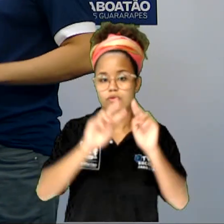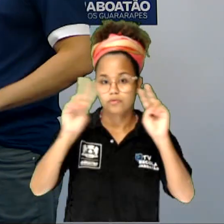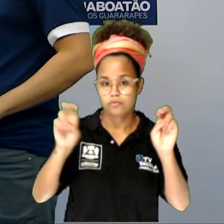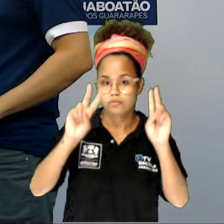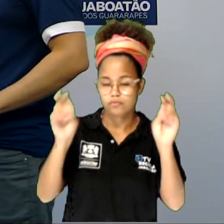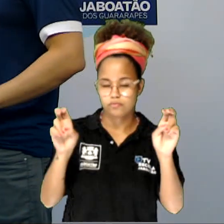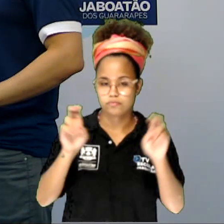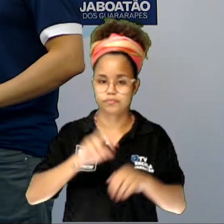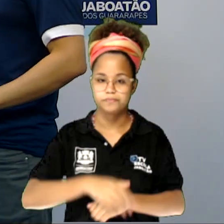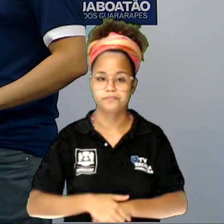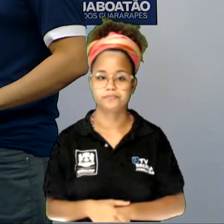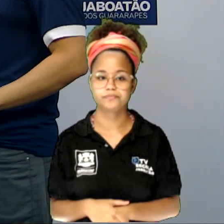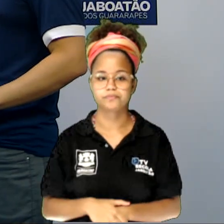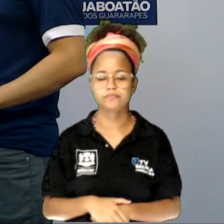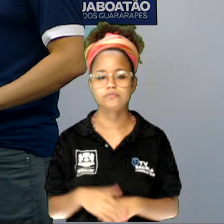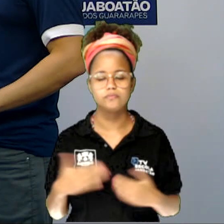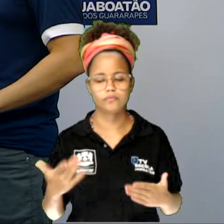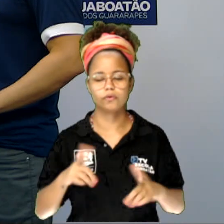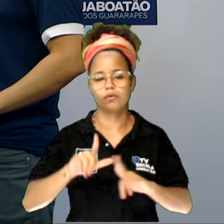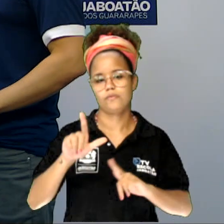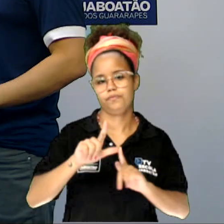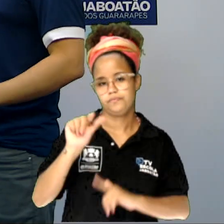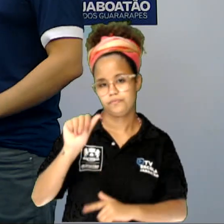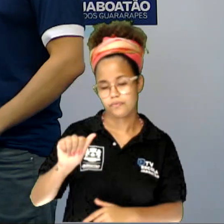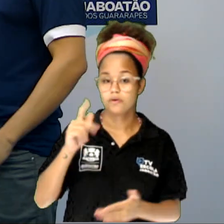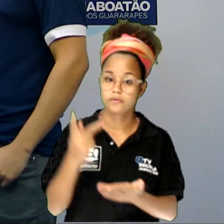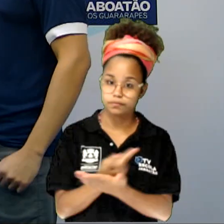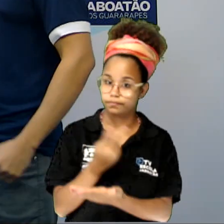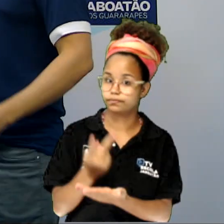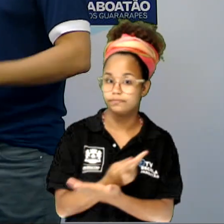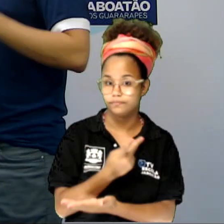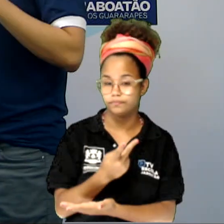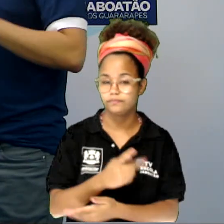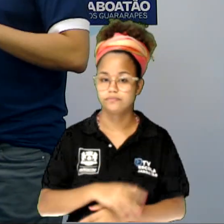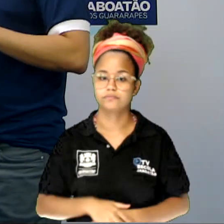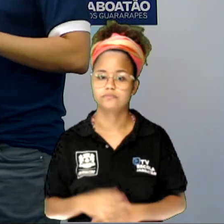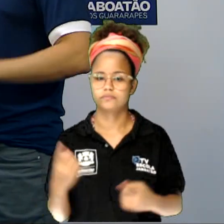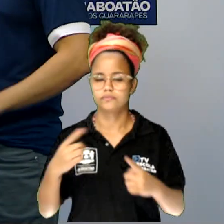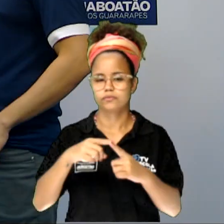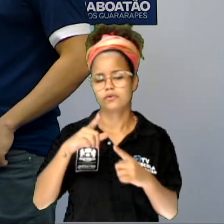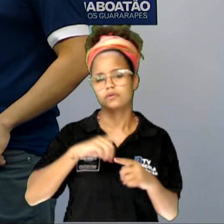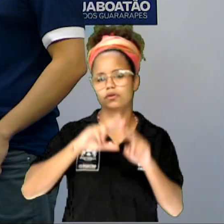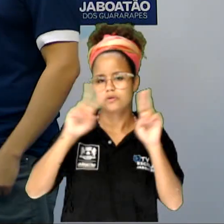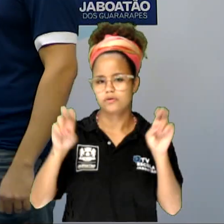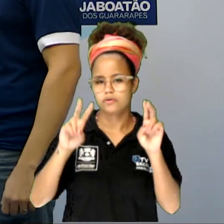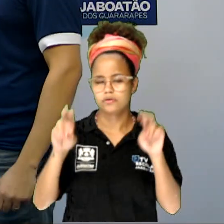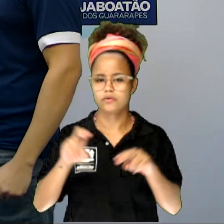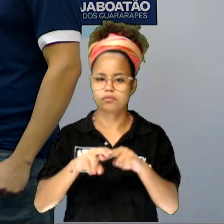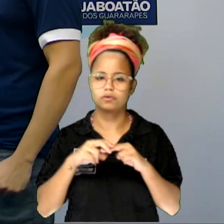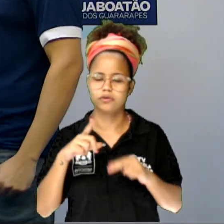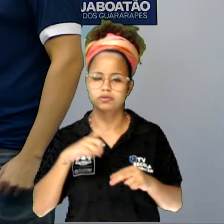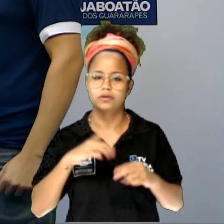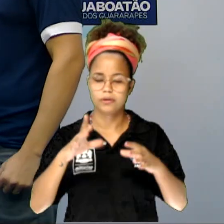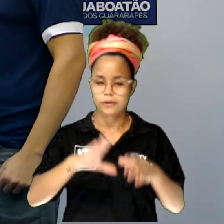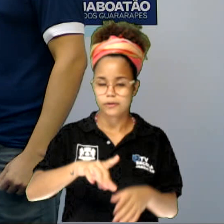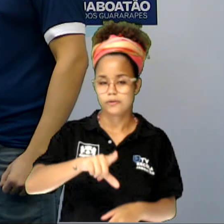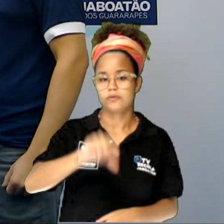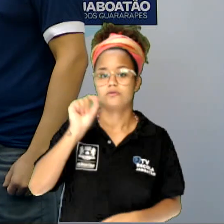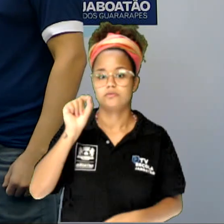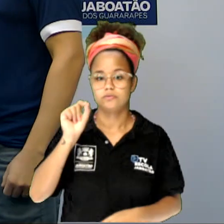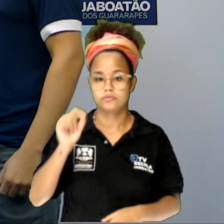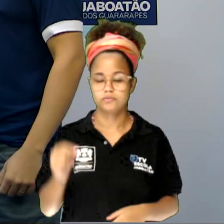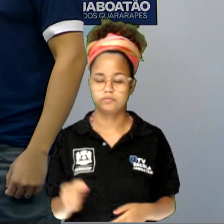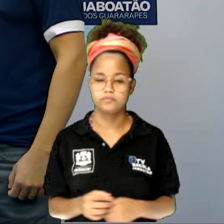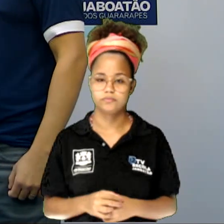aspas, certo? Portanto, o item A, ele está errado. O motivo pelas aspas estarem ali não é para dar um destaque, não é para dar